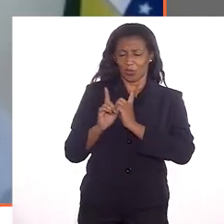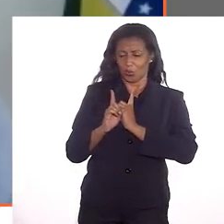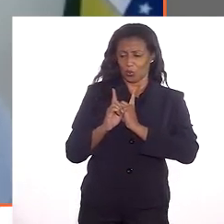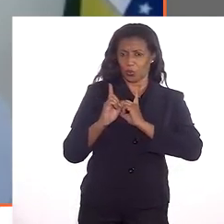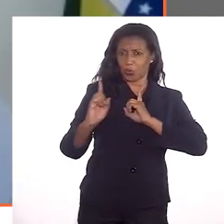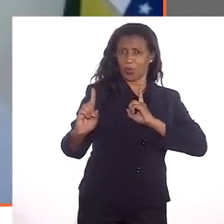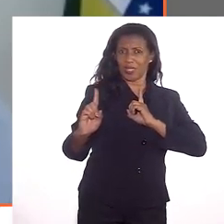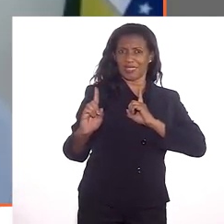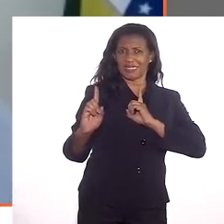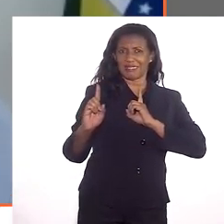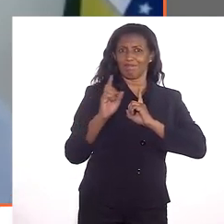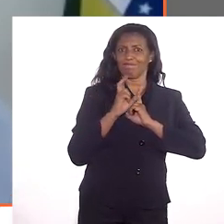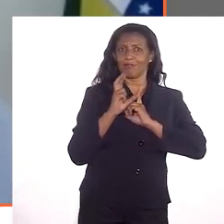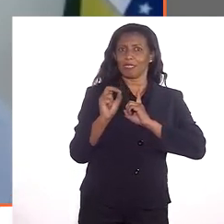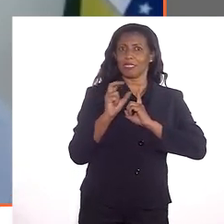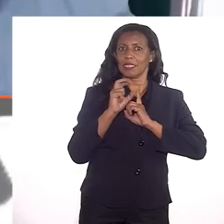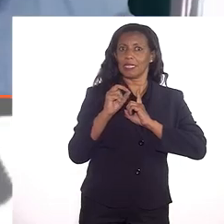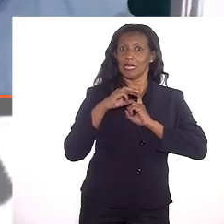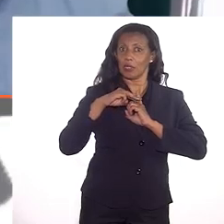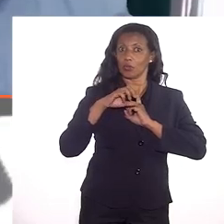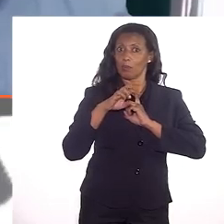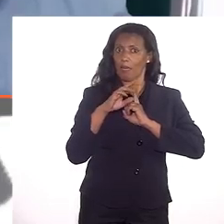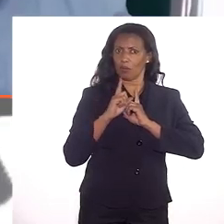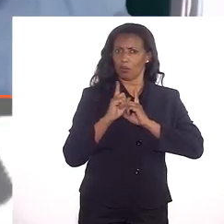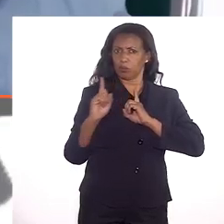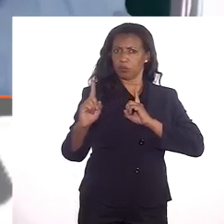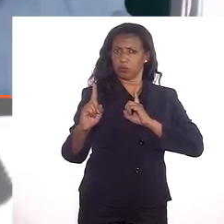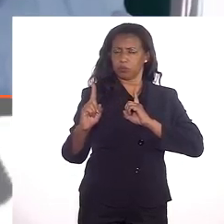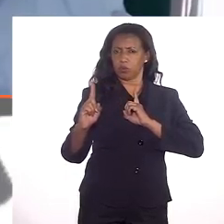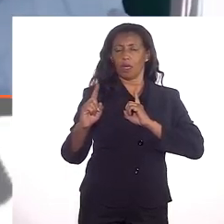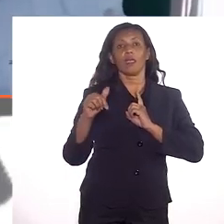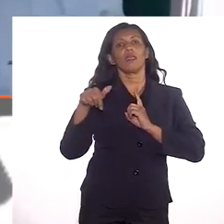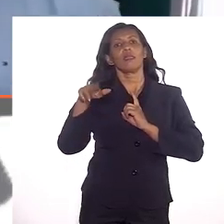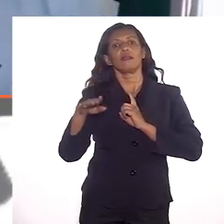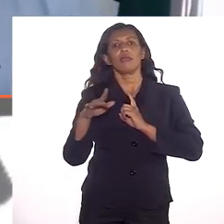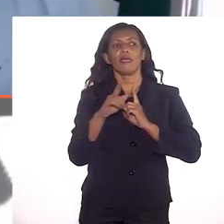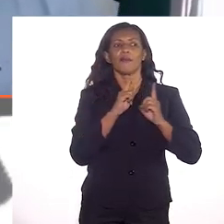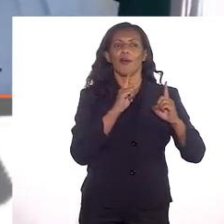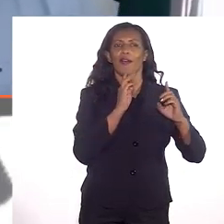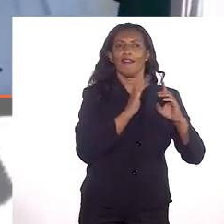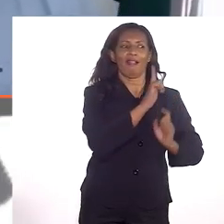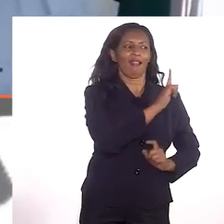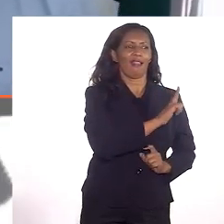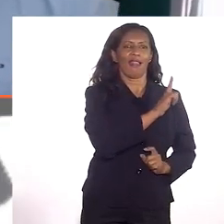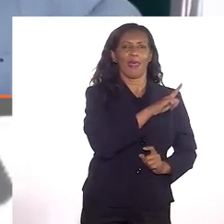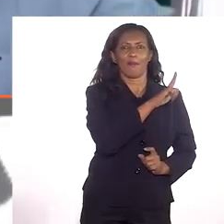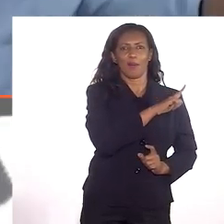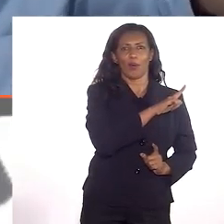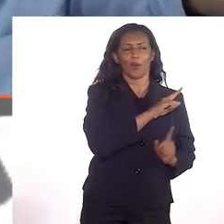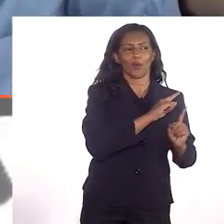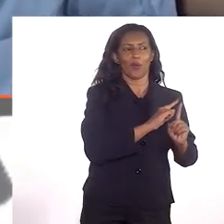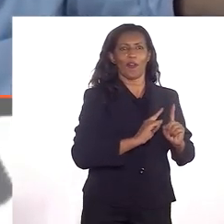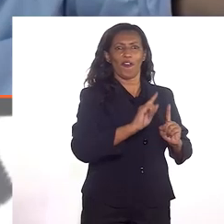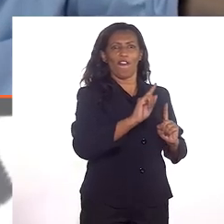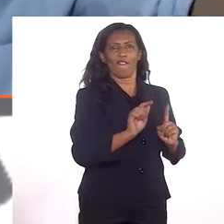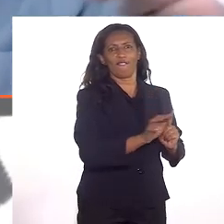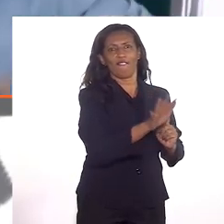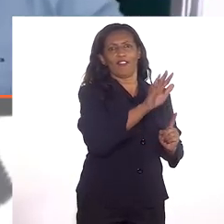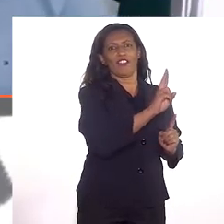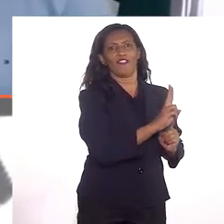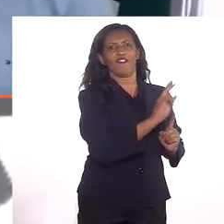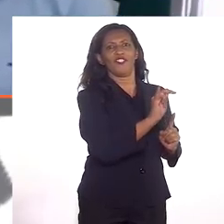de uma distância de 500 metros. Uma distância de 500 metros. Né? É quem mora no Leblon e quem mora no